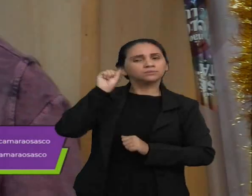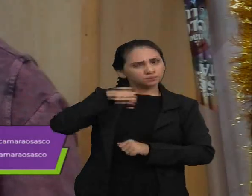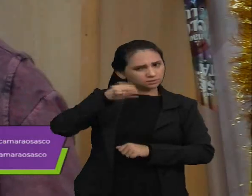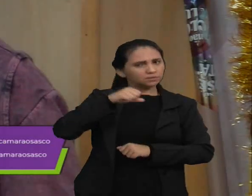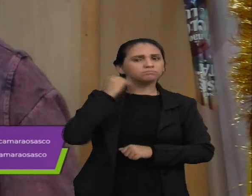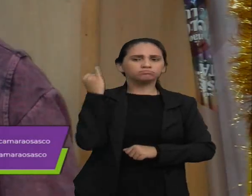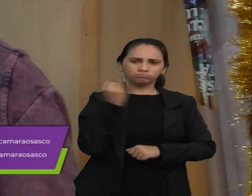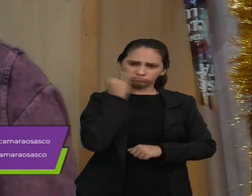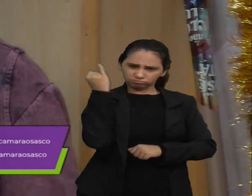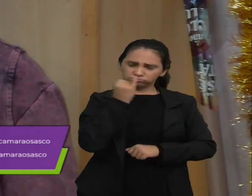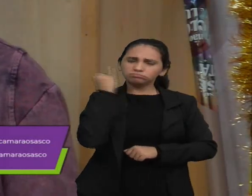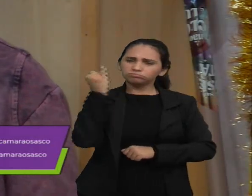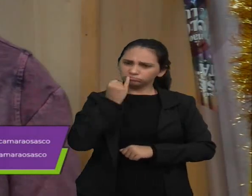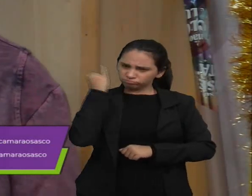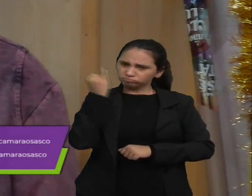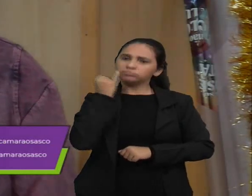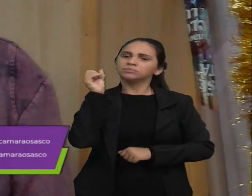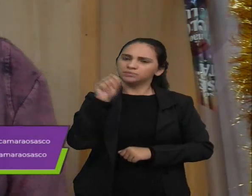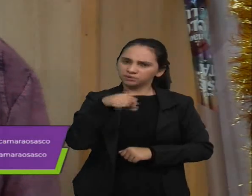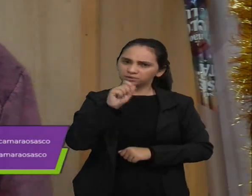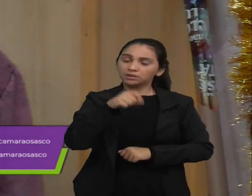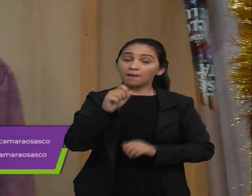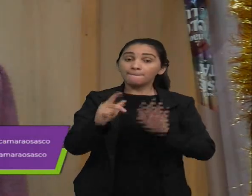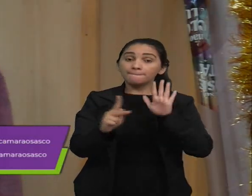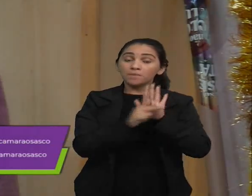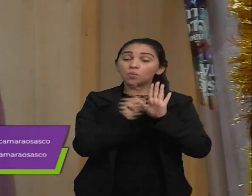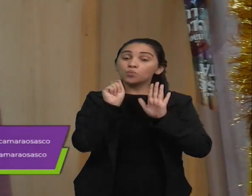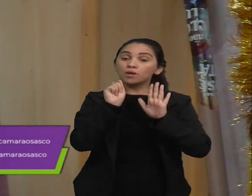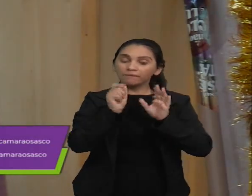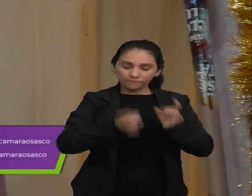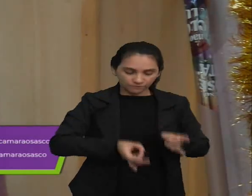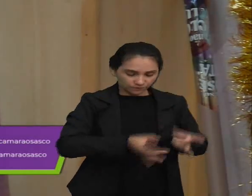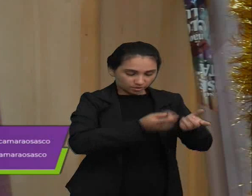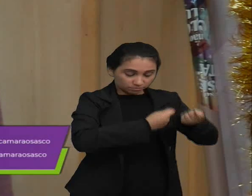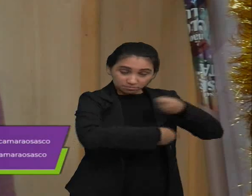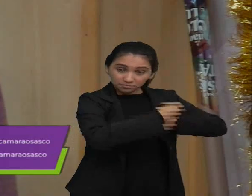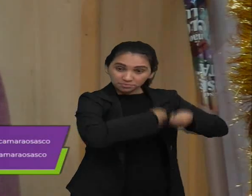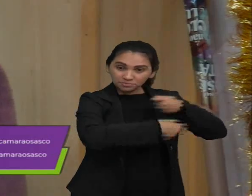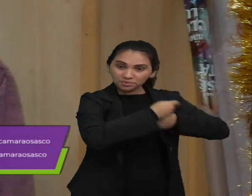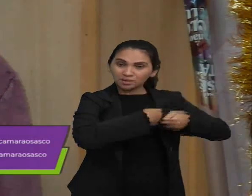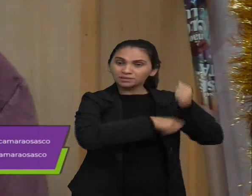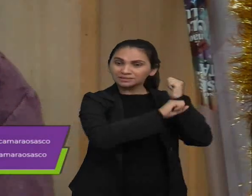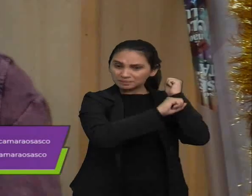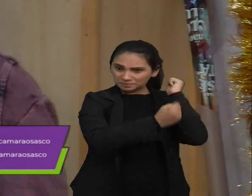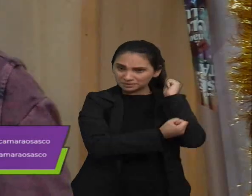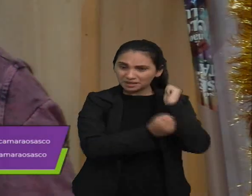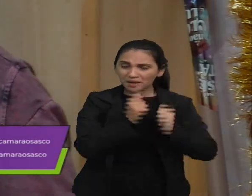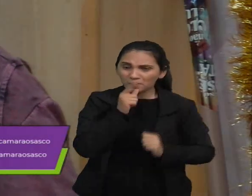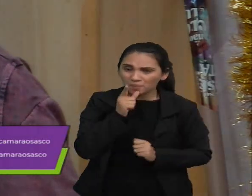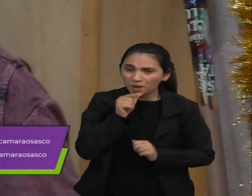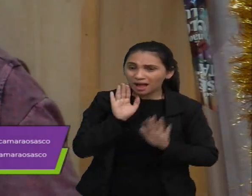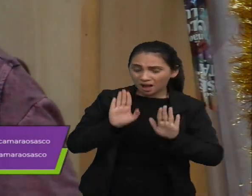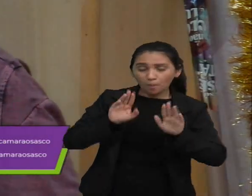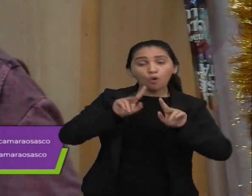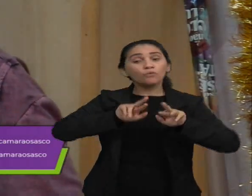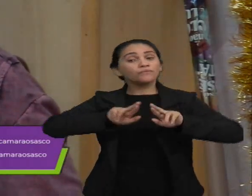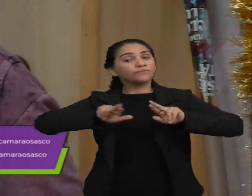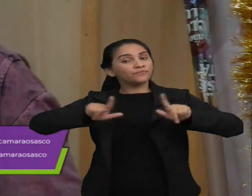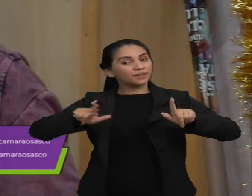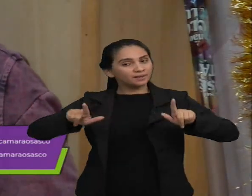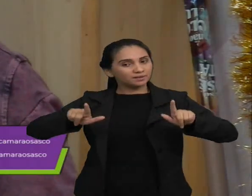Importantíssimo. A gente fala de privatizar a água, porque não é privatizar a Sabesp.